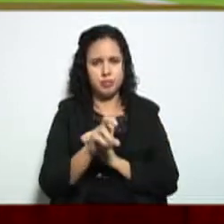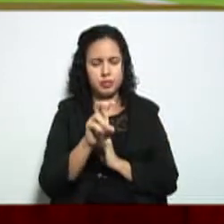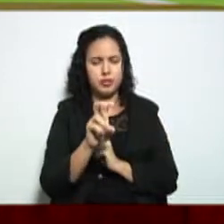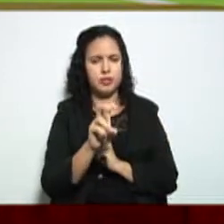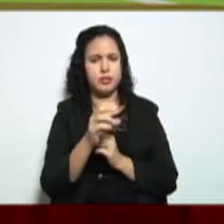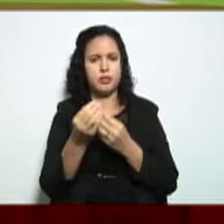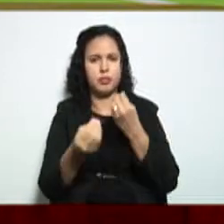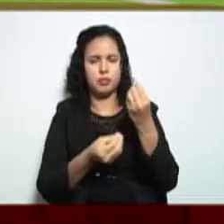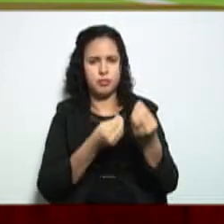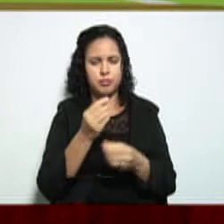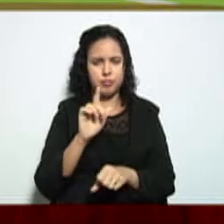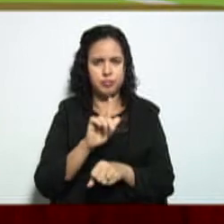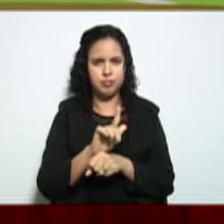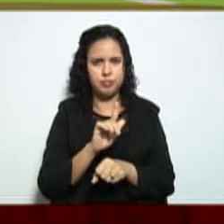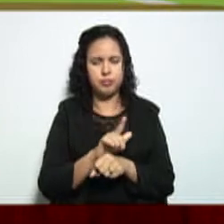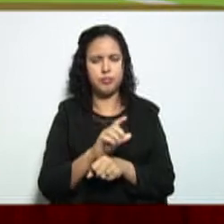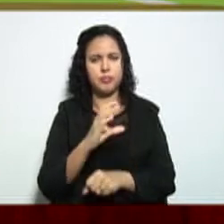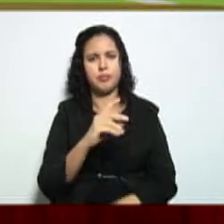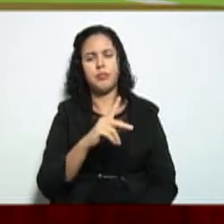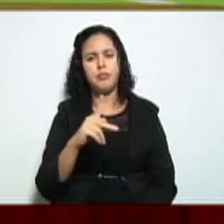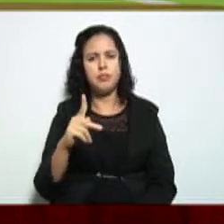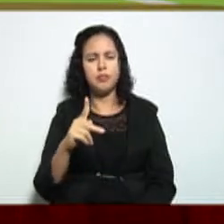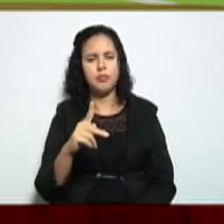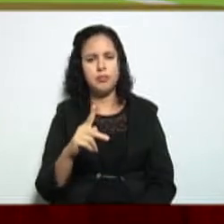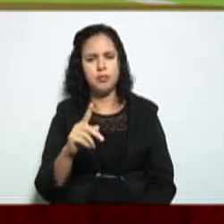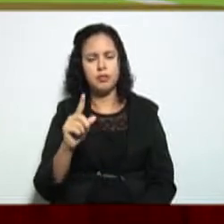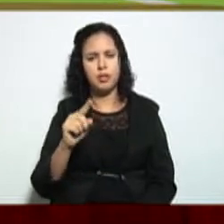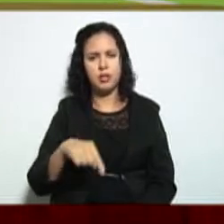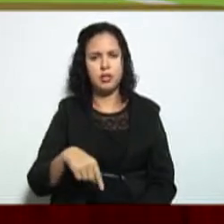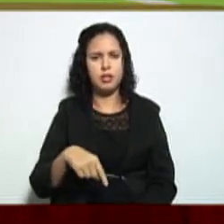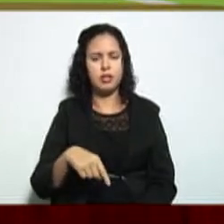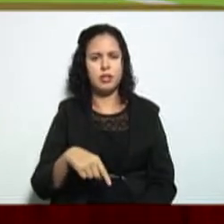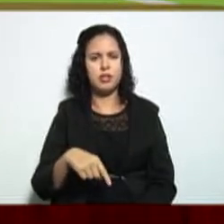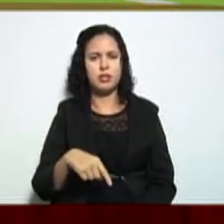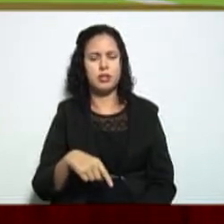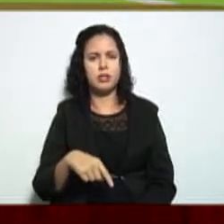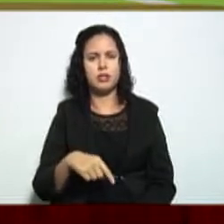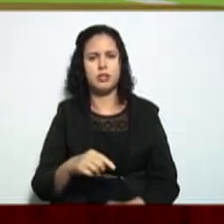cooperativa? A gestão da cooperativa é uma